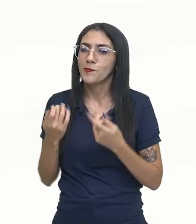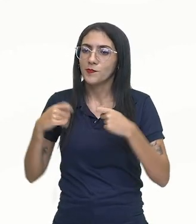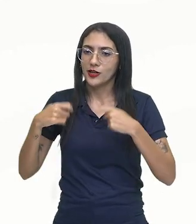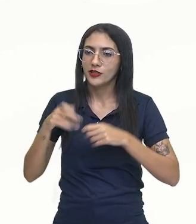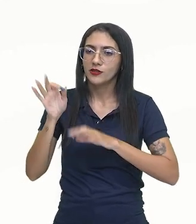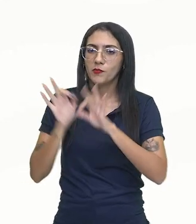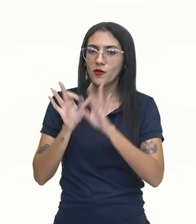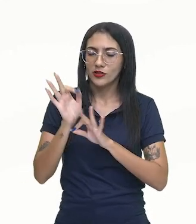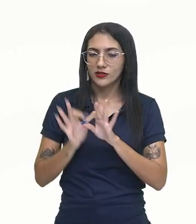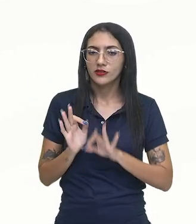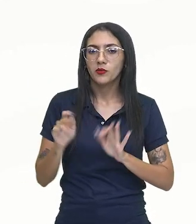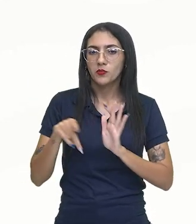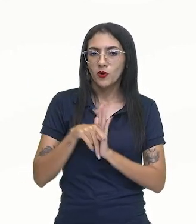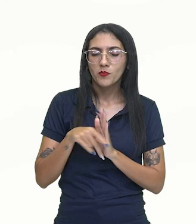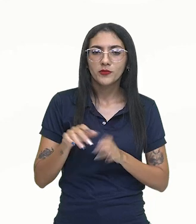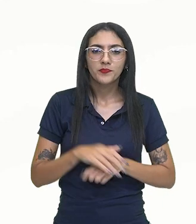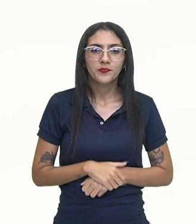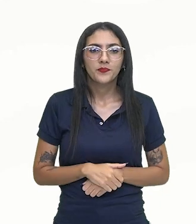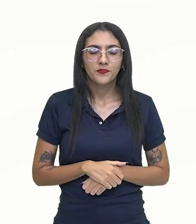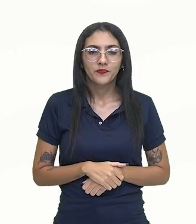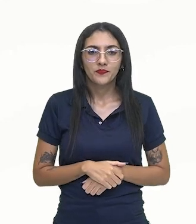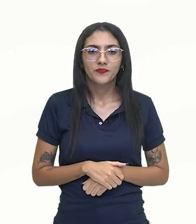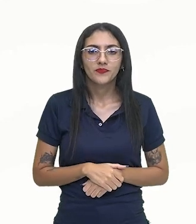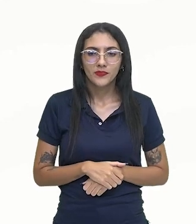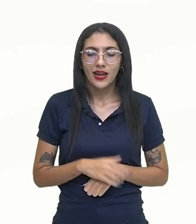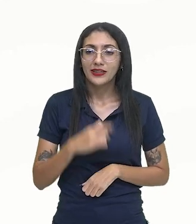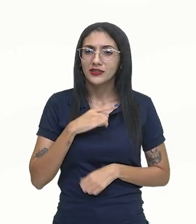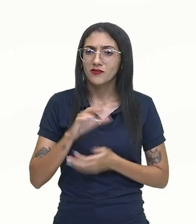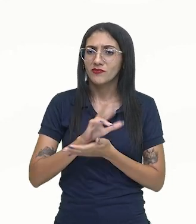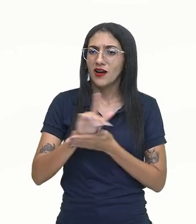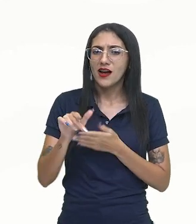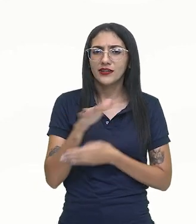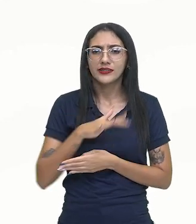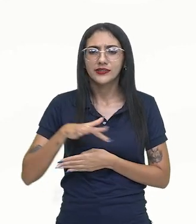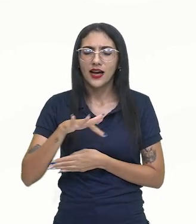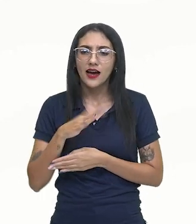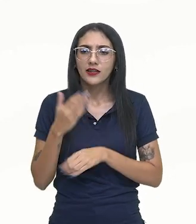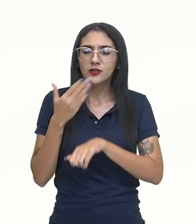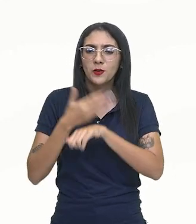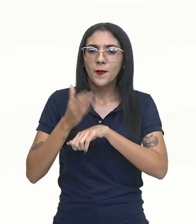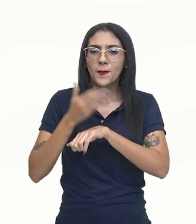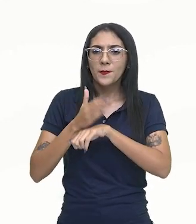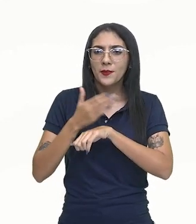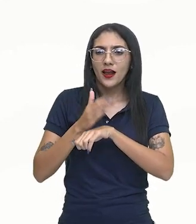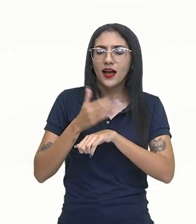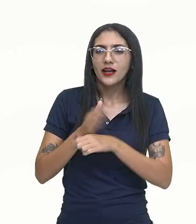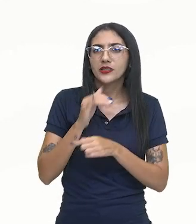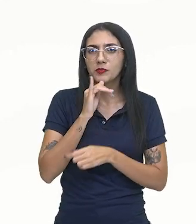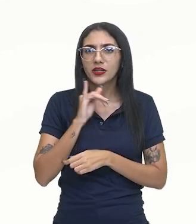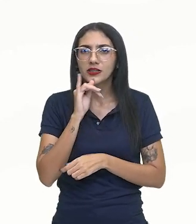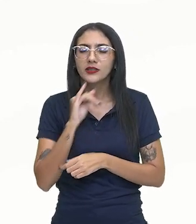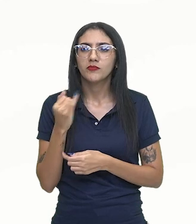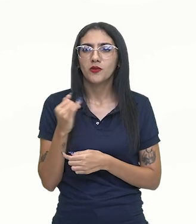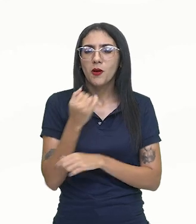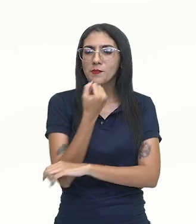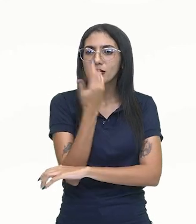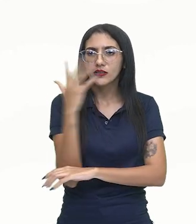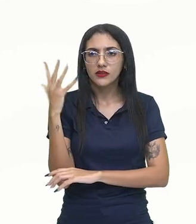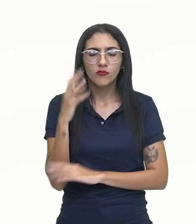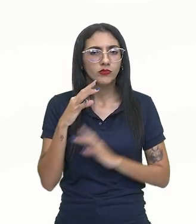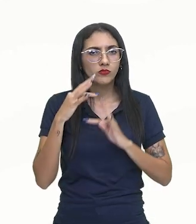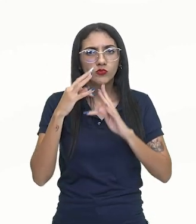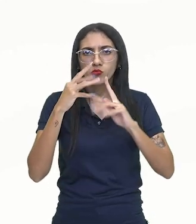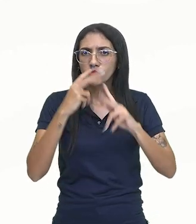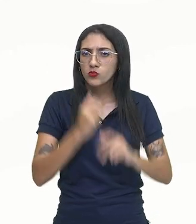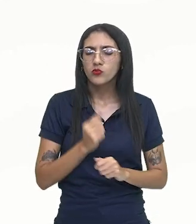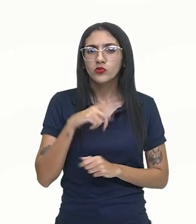para organizar aquilo ali, né? E tem várias áreas de influência, atividades com com uma importância ambiental. Tudo isso é muito importante